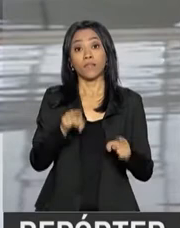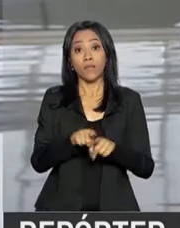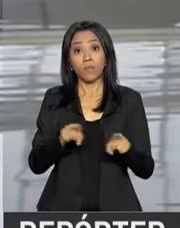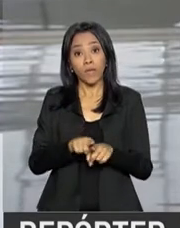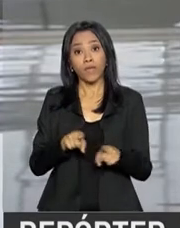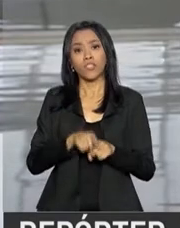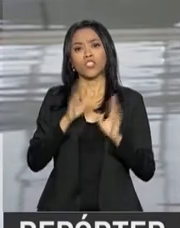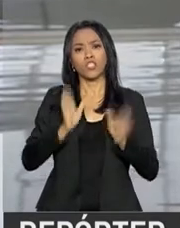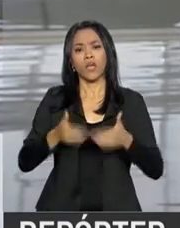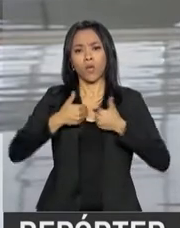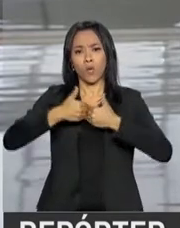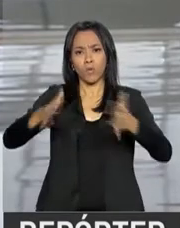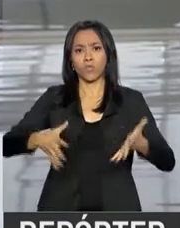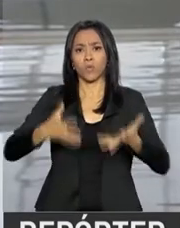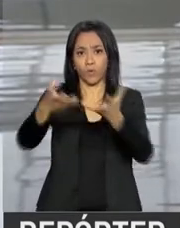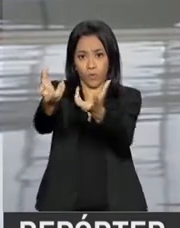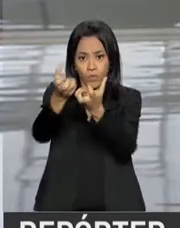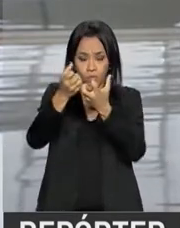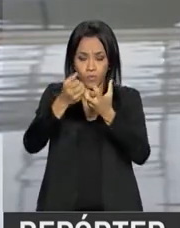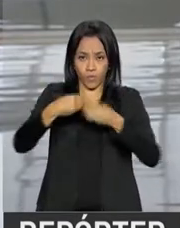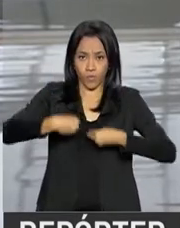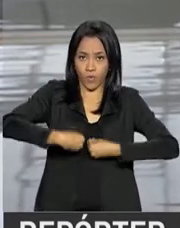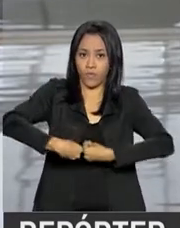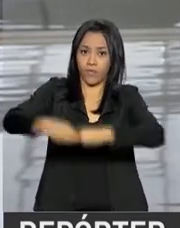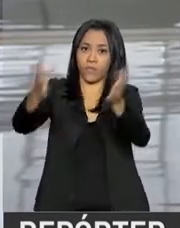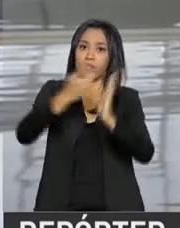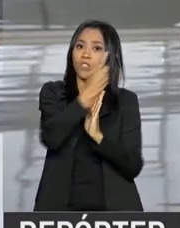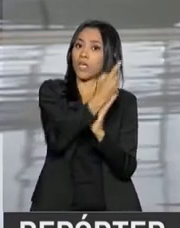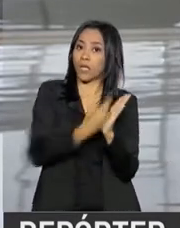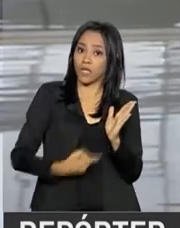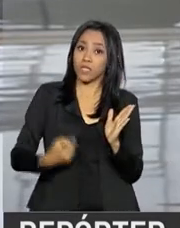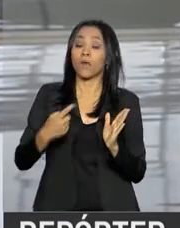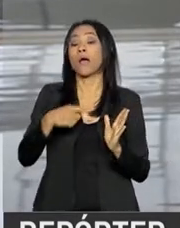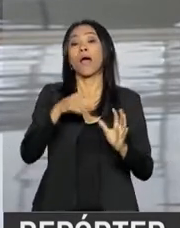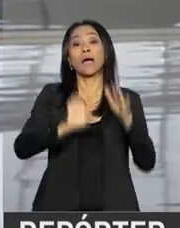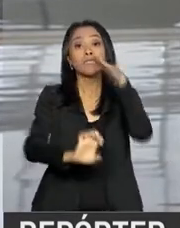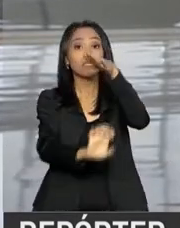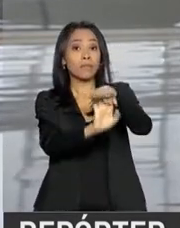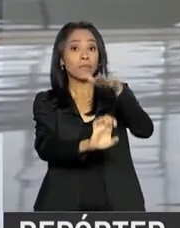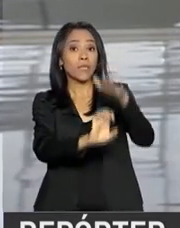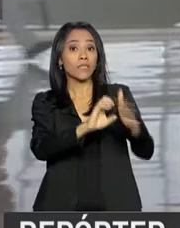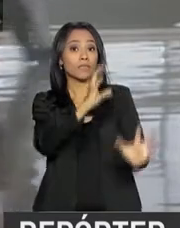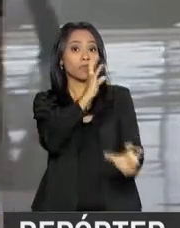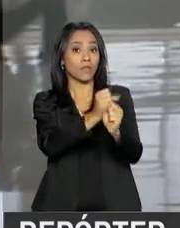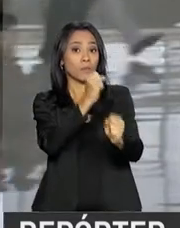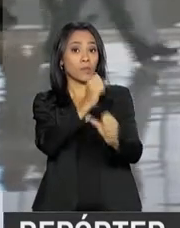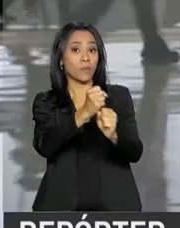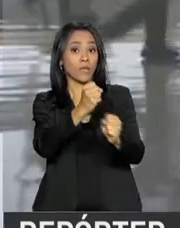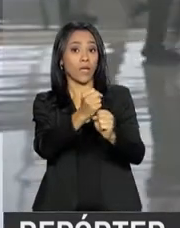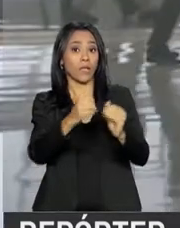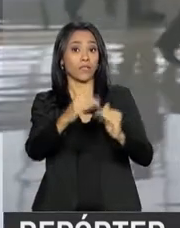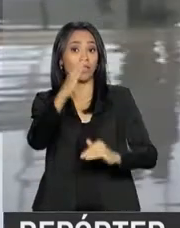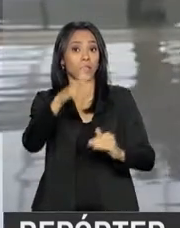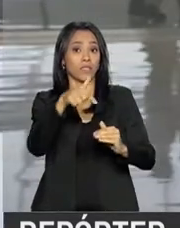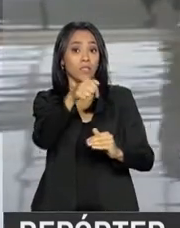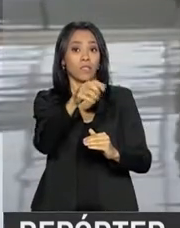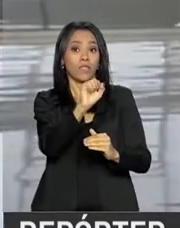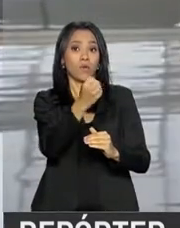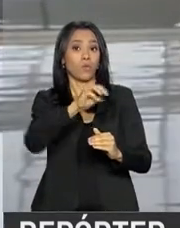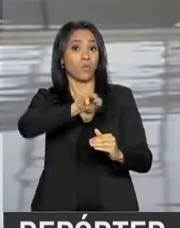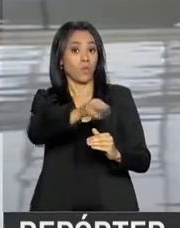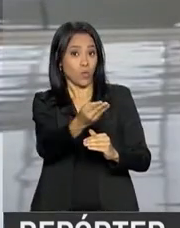das informações pelo e social das empresas com faturamento superior a 78 milhões de reais por ano